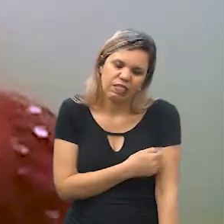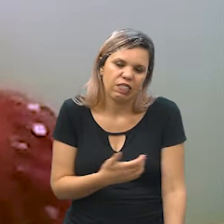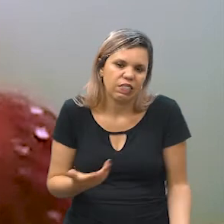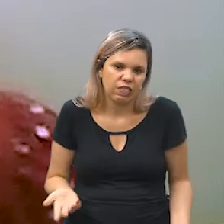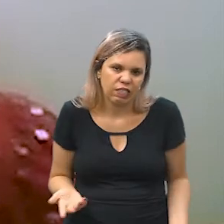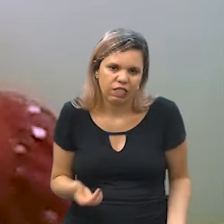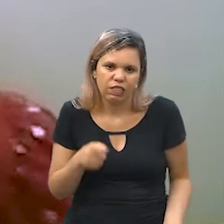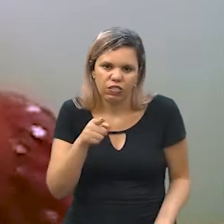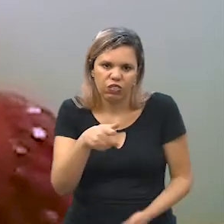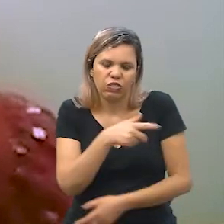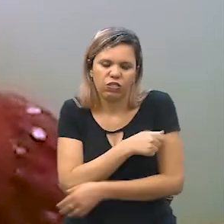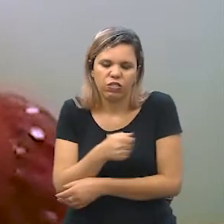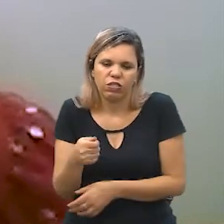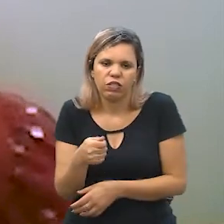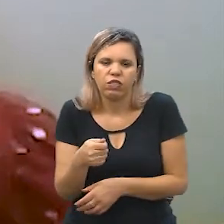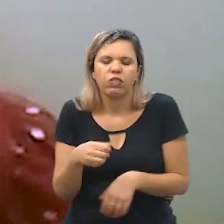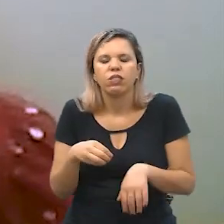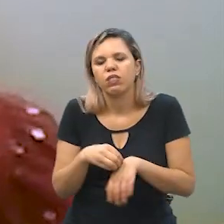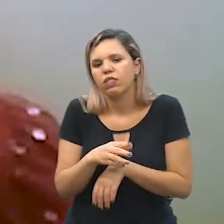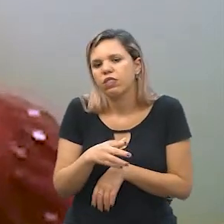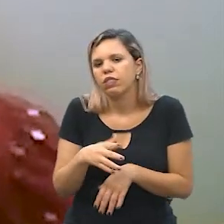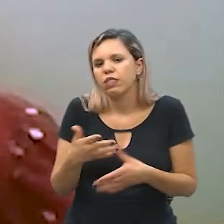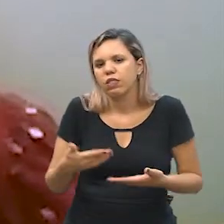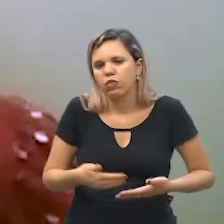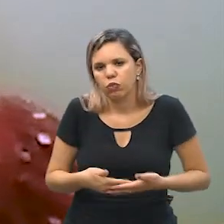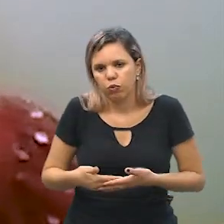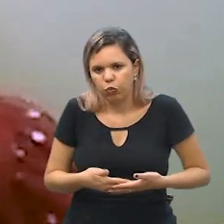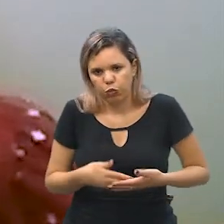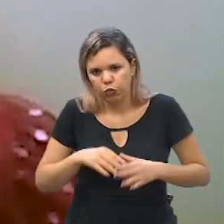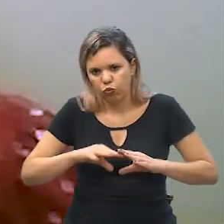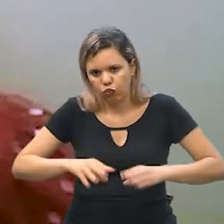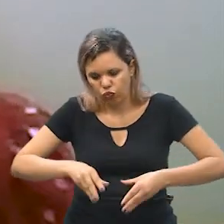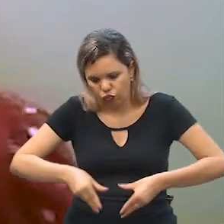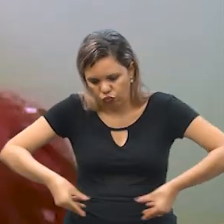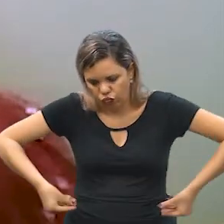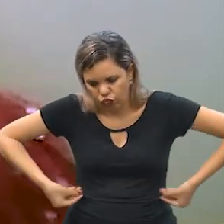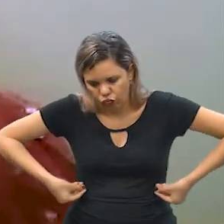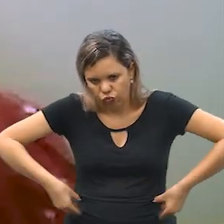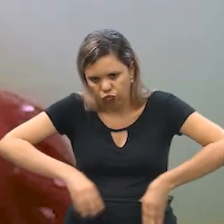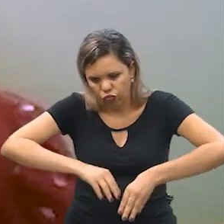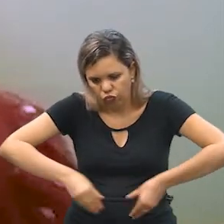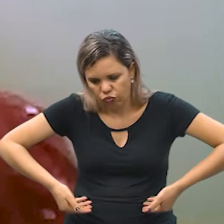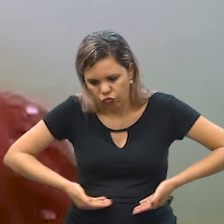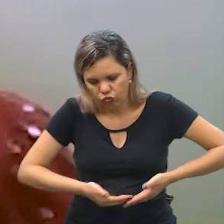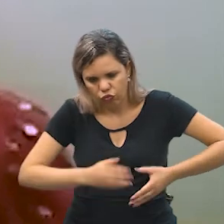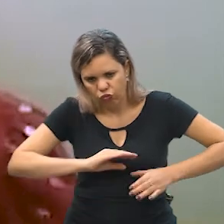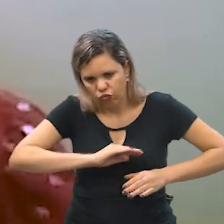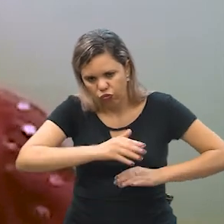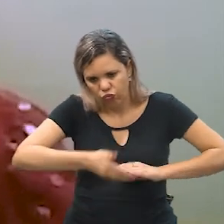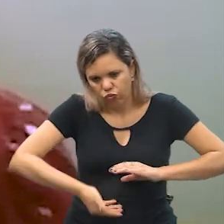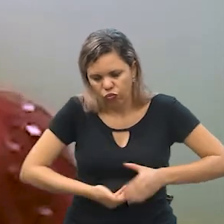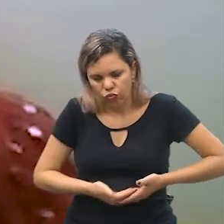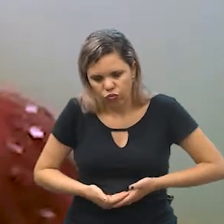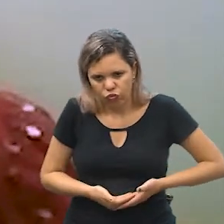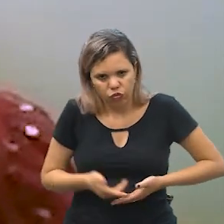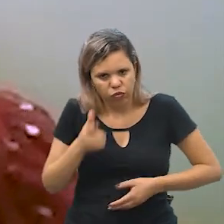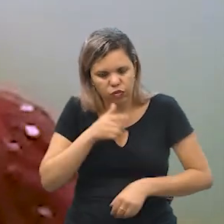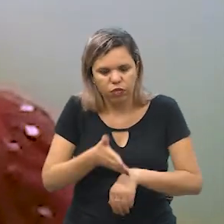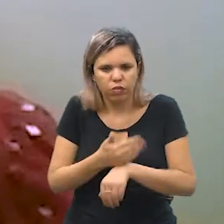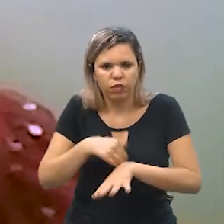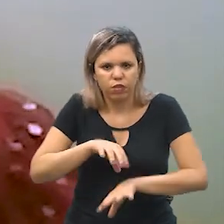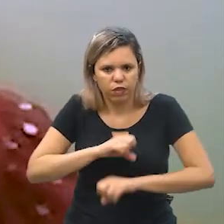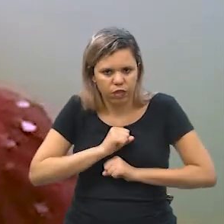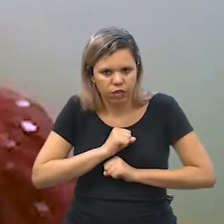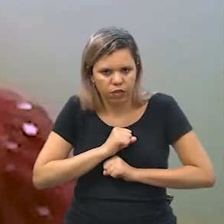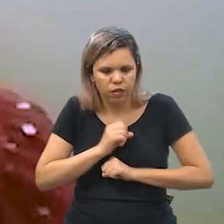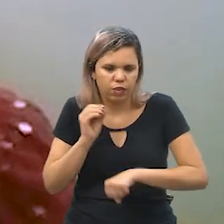mas a sua vacina vai passar através da sua placenta para o seu bebê. Então, o bebê, antes de ganhar as vacinas dele, ele já